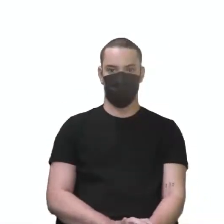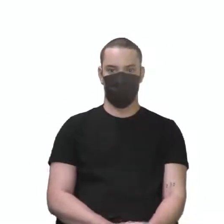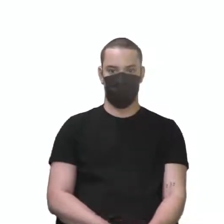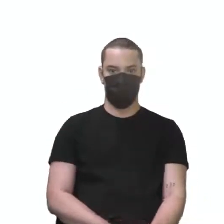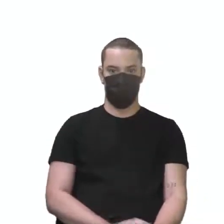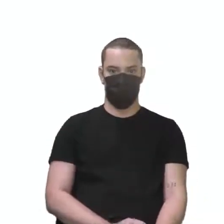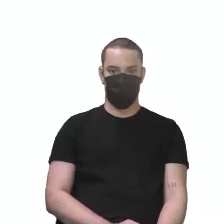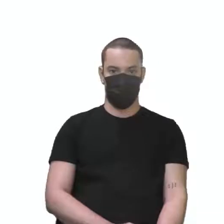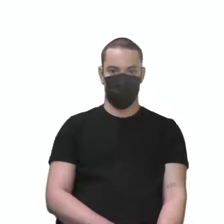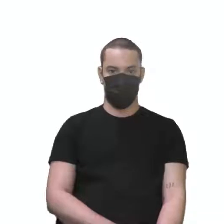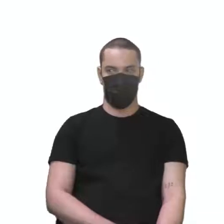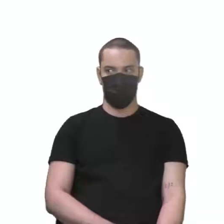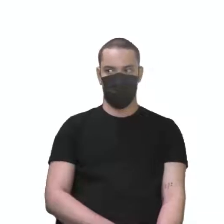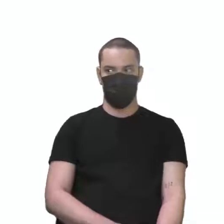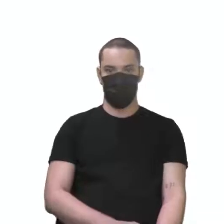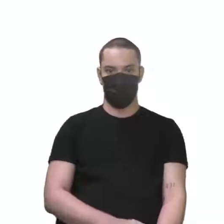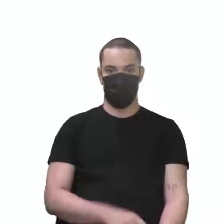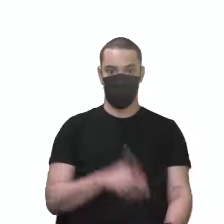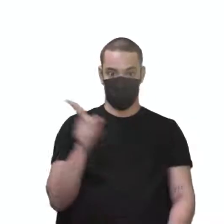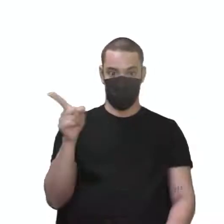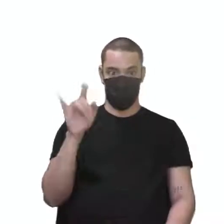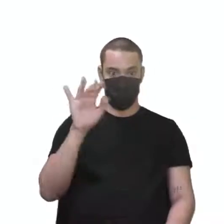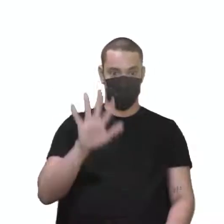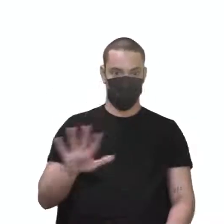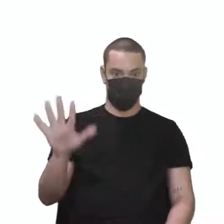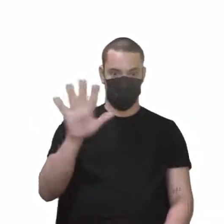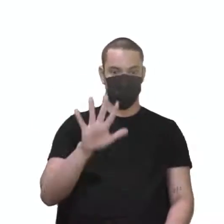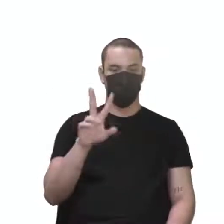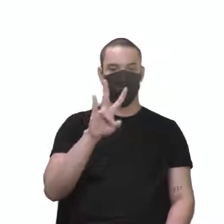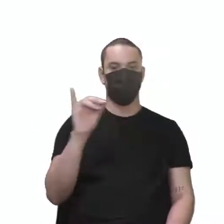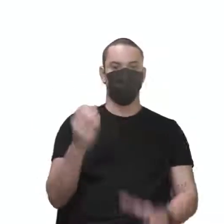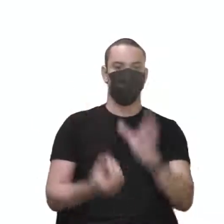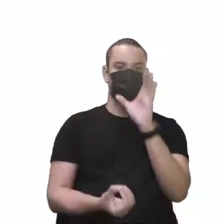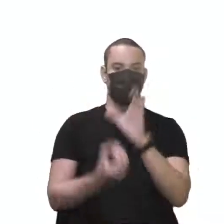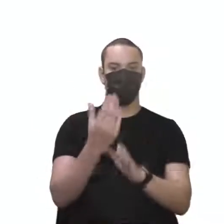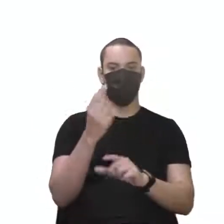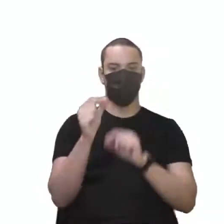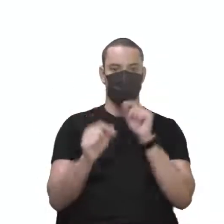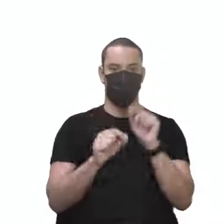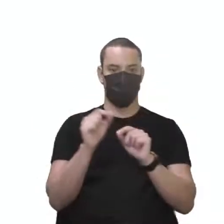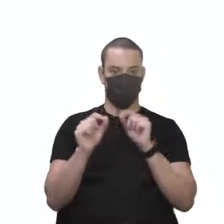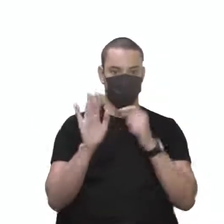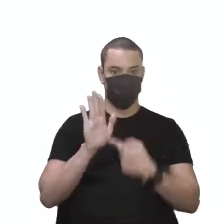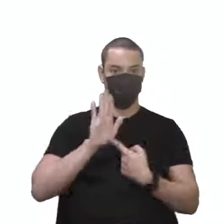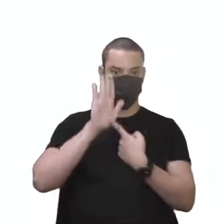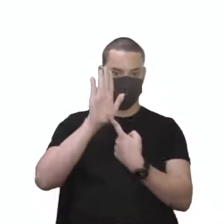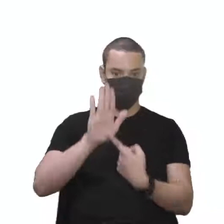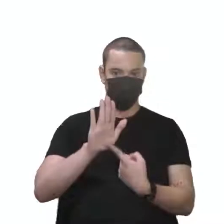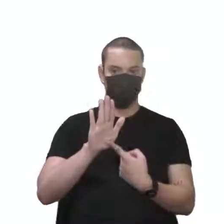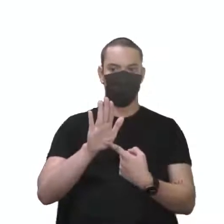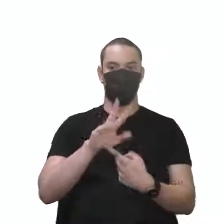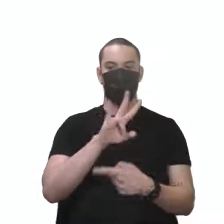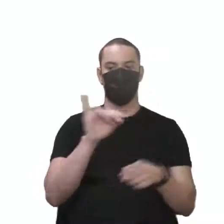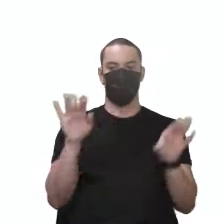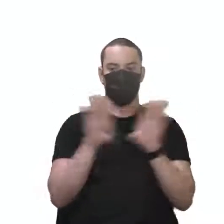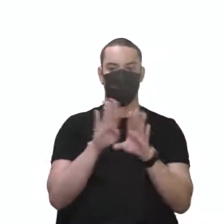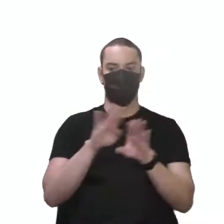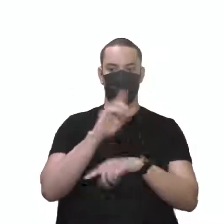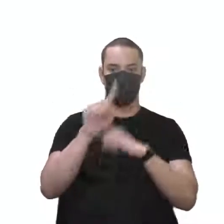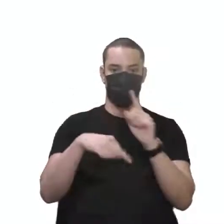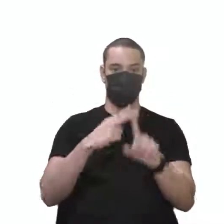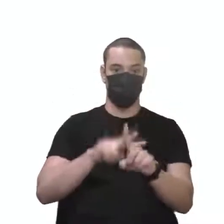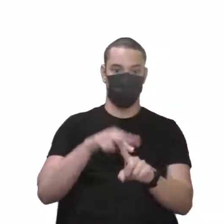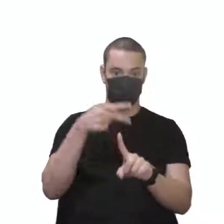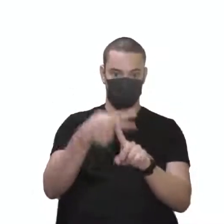imagem. Olha lá. Vai formar a ponte, formou a pontinha, vai, depois de duplicado,